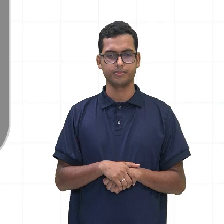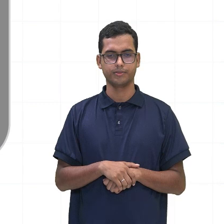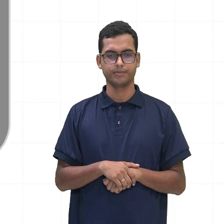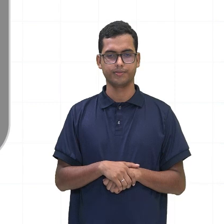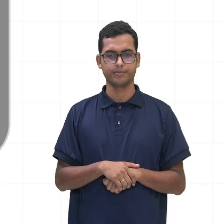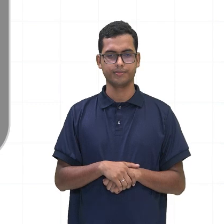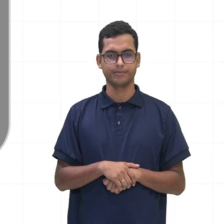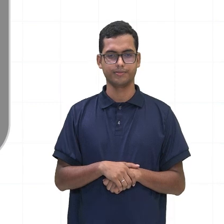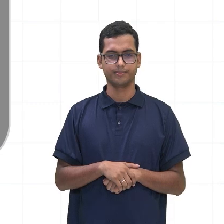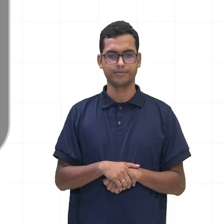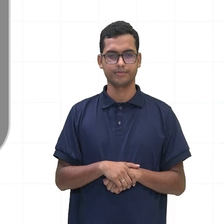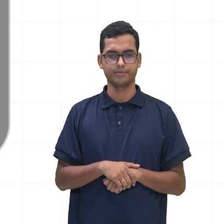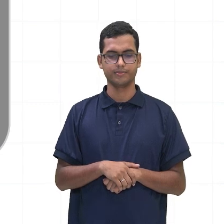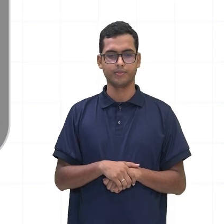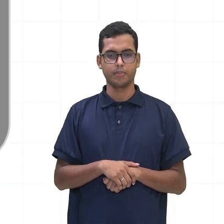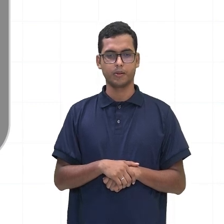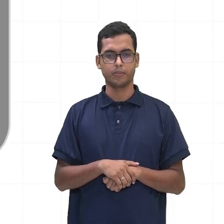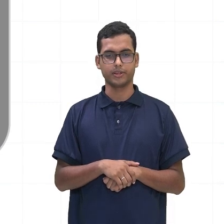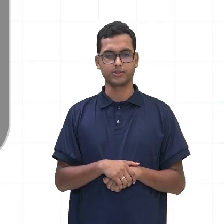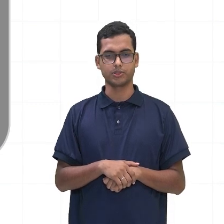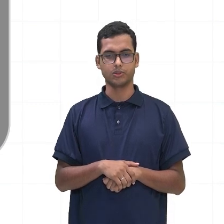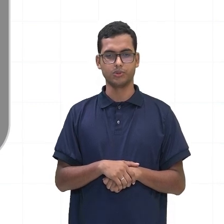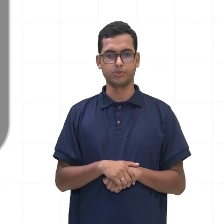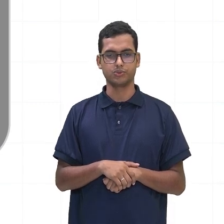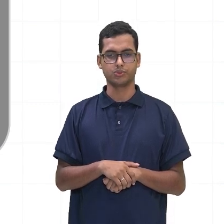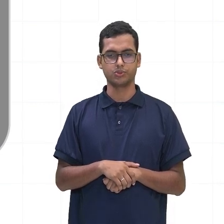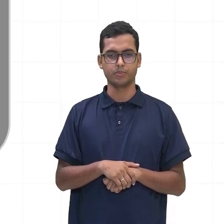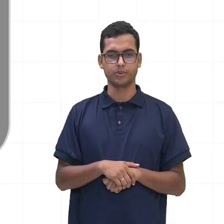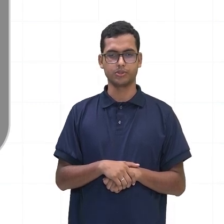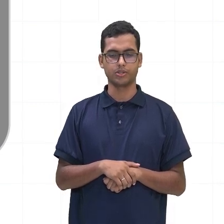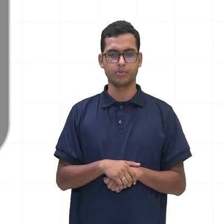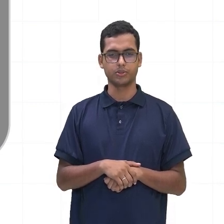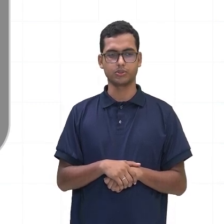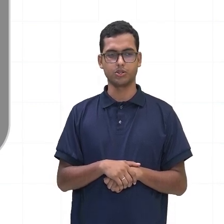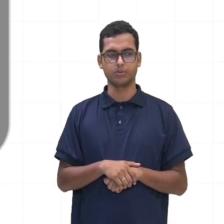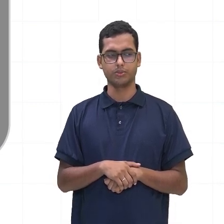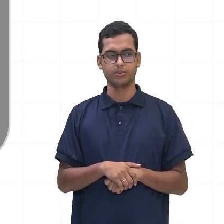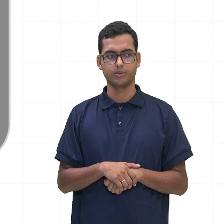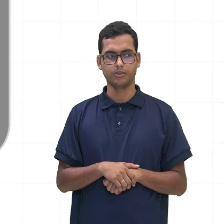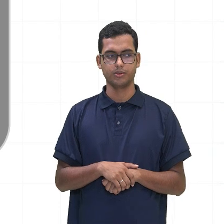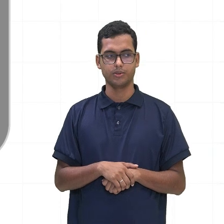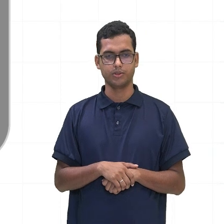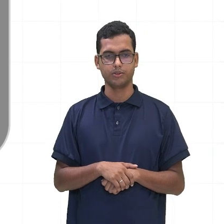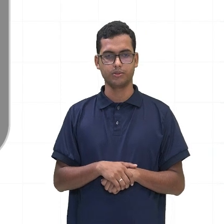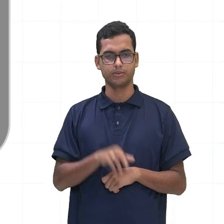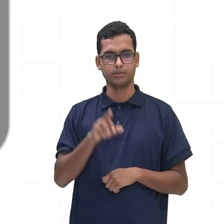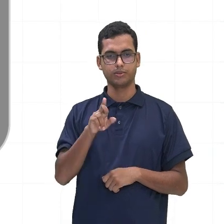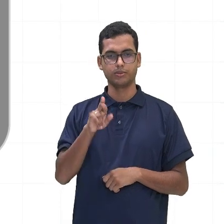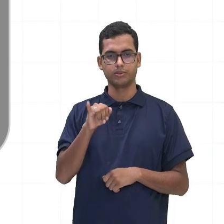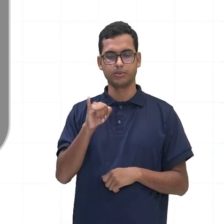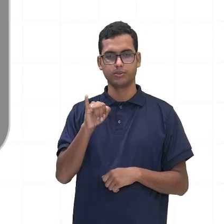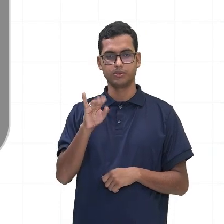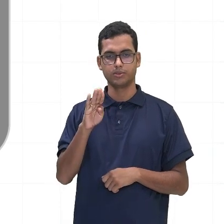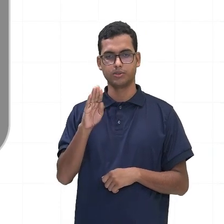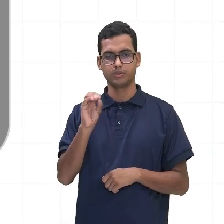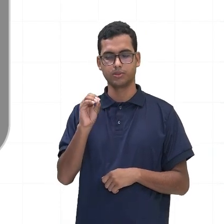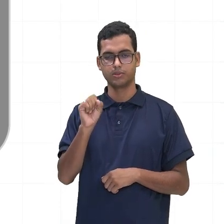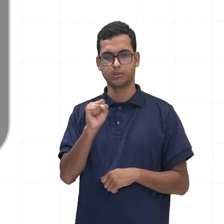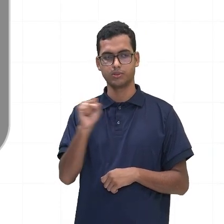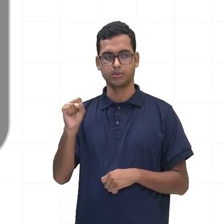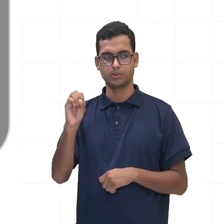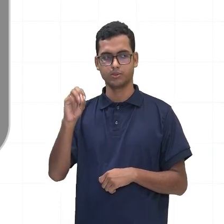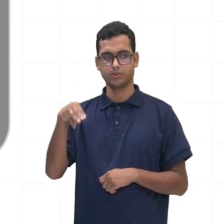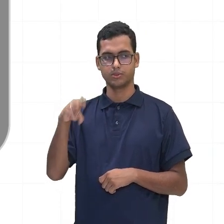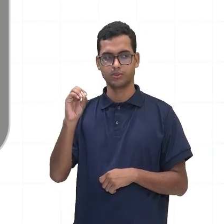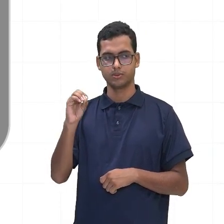então o ribossomo, já que eu citei ele anteriormente, né? Os ribossomos, eles são organelas celulares